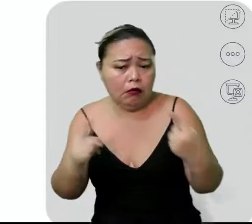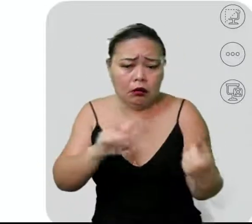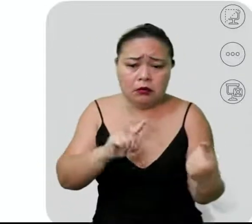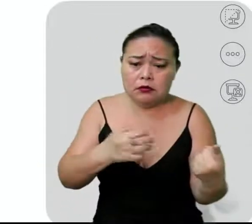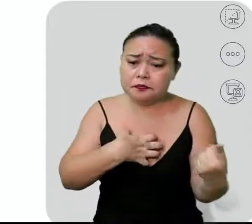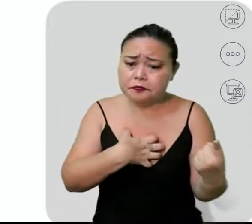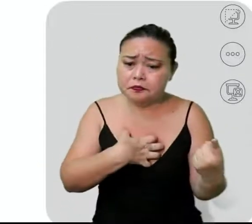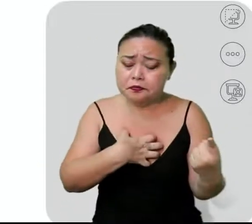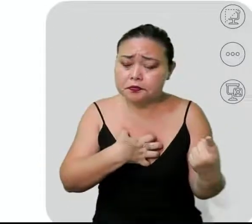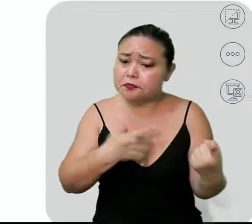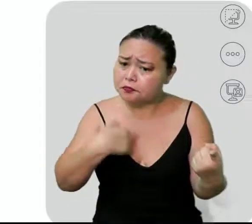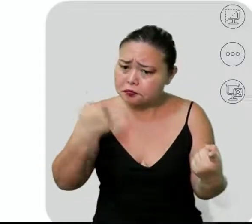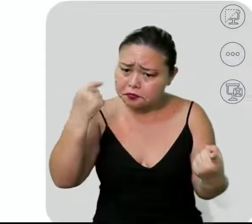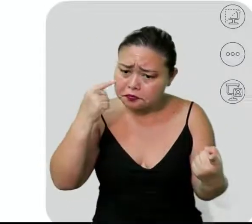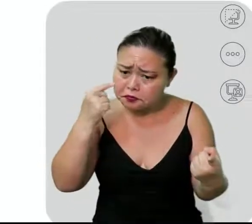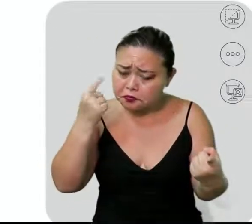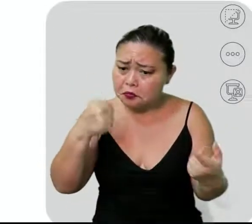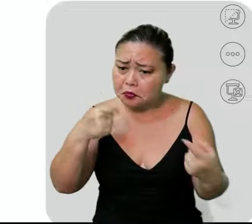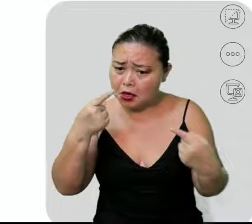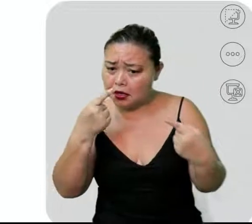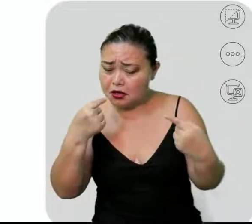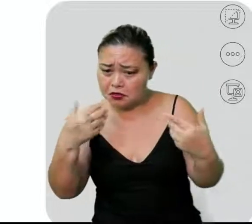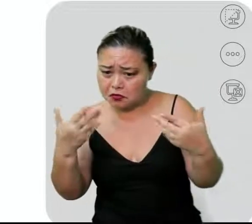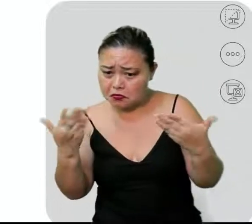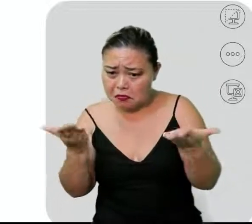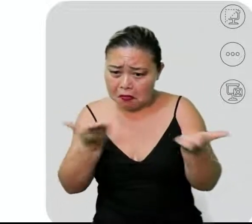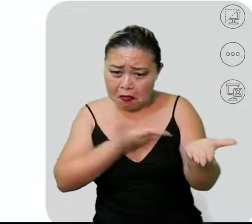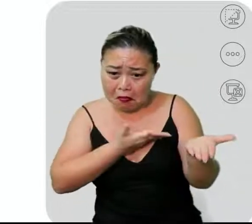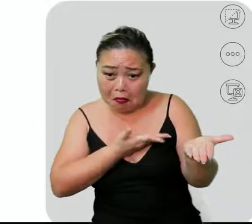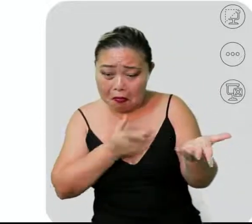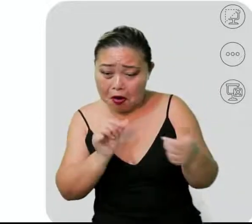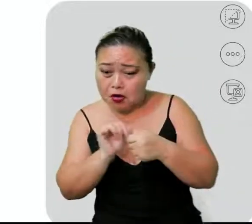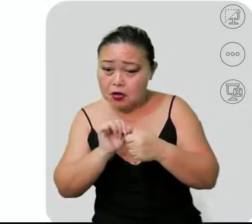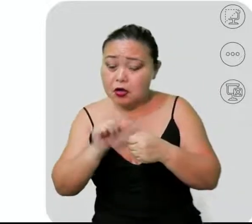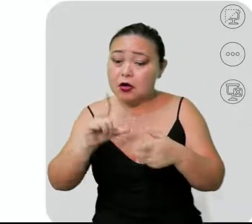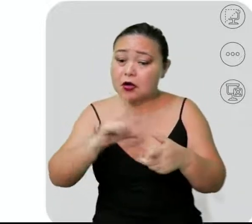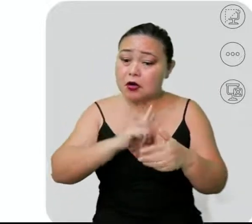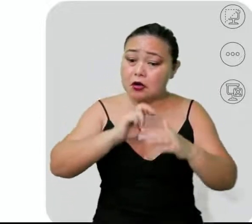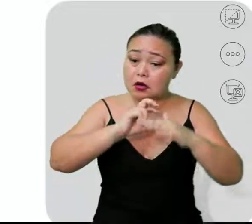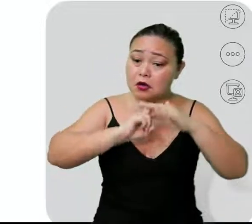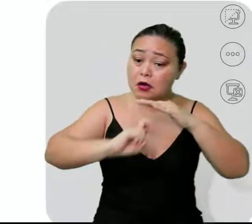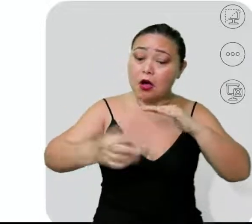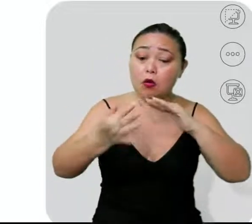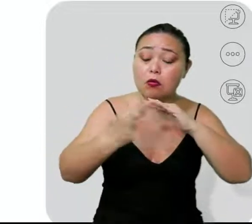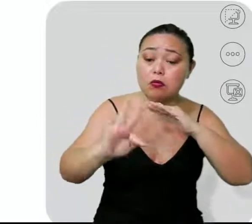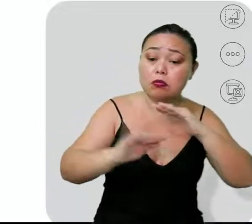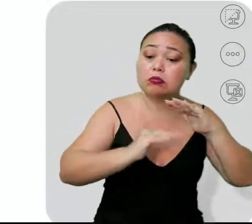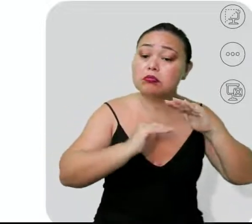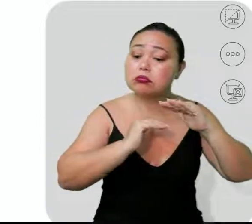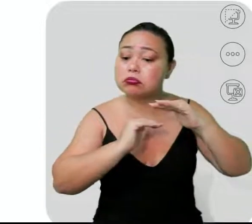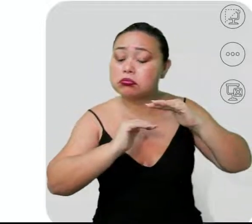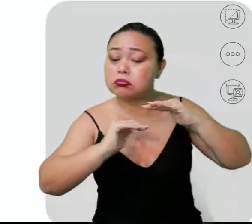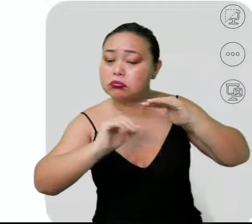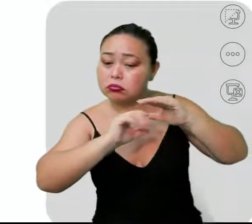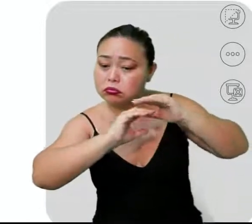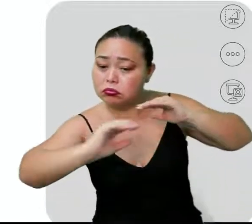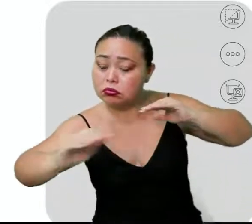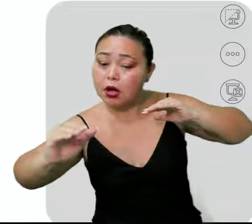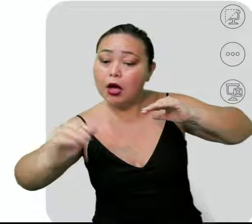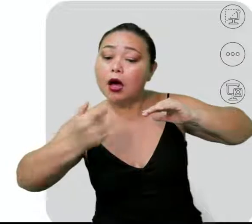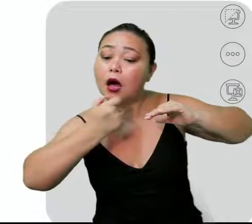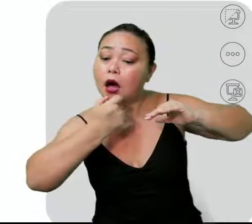franceses ele tá pensando que ele cheira é hoje nós temos um túnel que sai da França e vai até o até